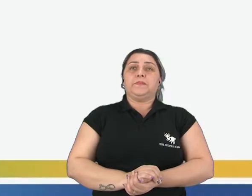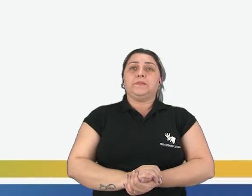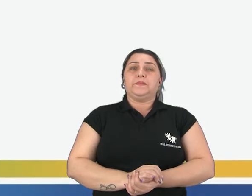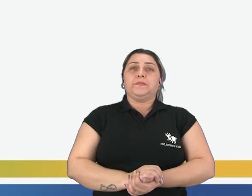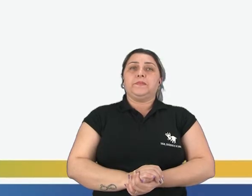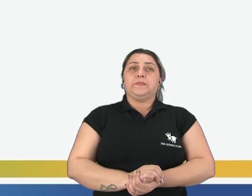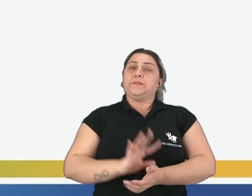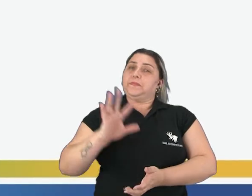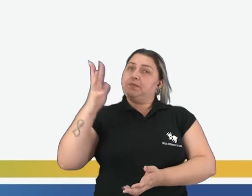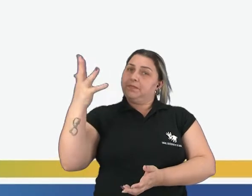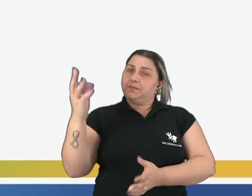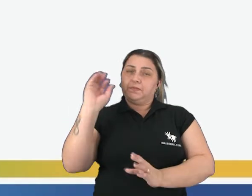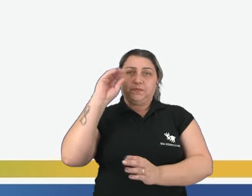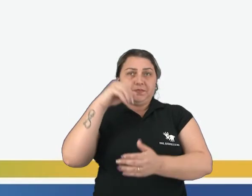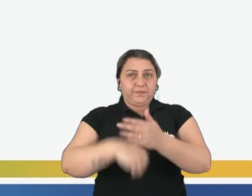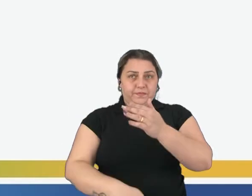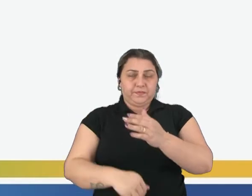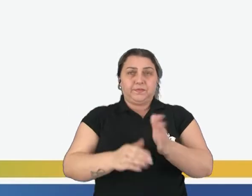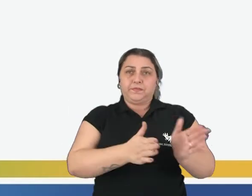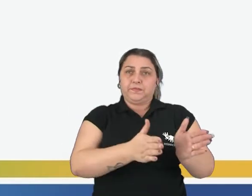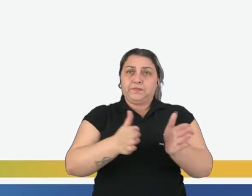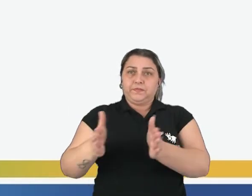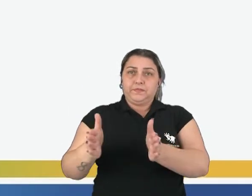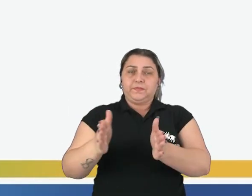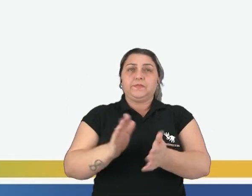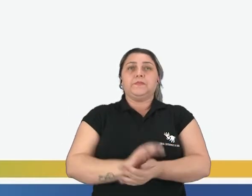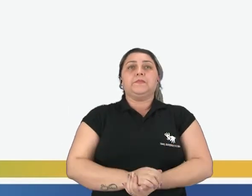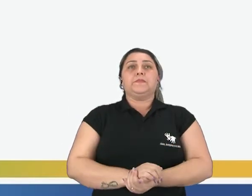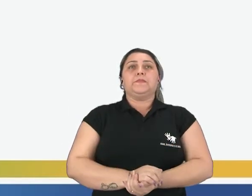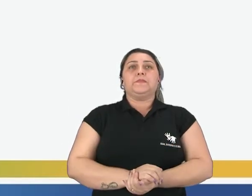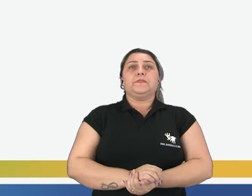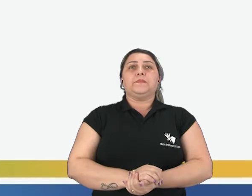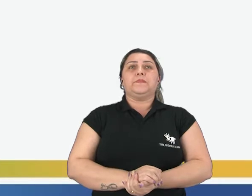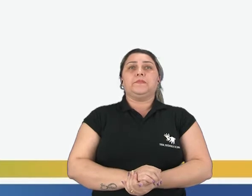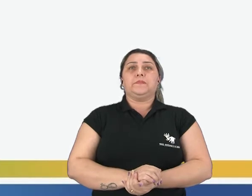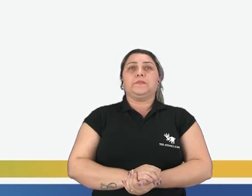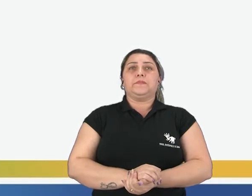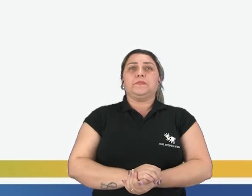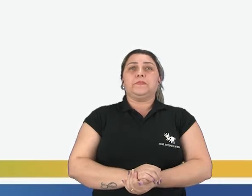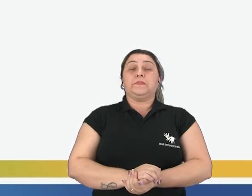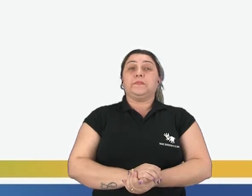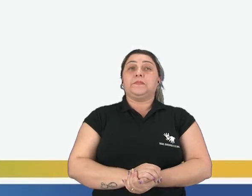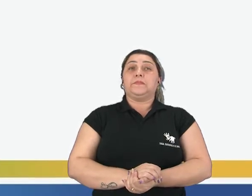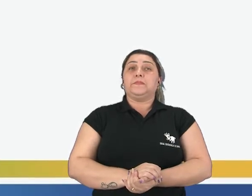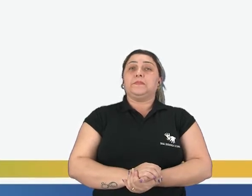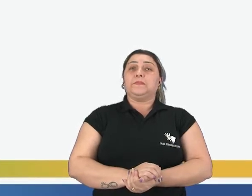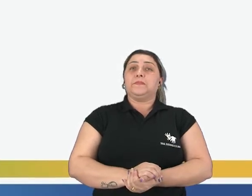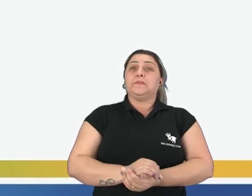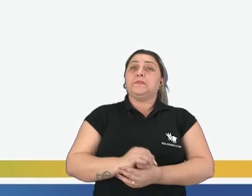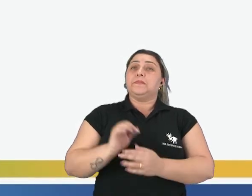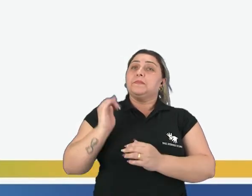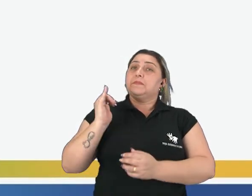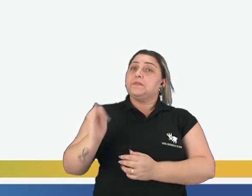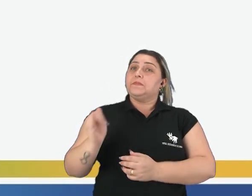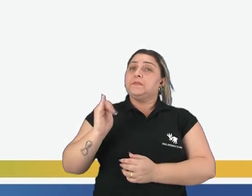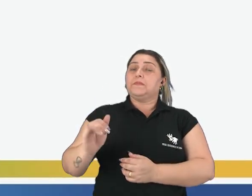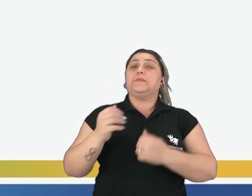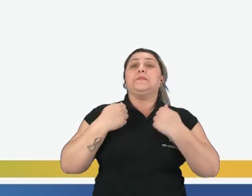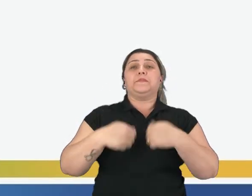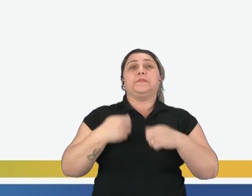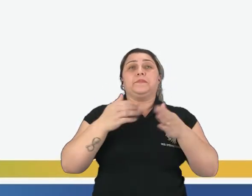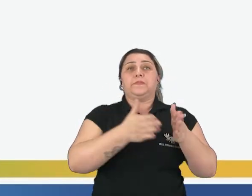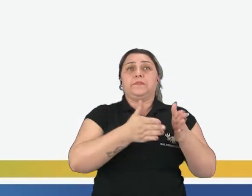narrados acontecem dentro de uma sequência causal e temporal. Para narrar, gente, é necessário